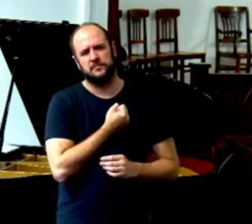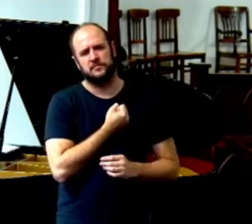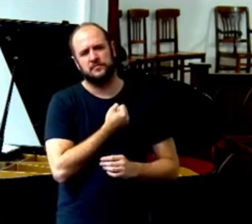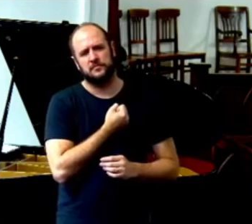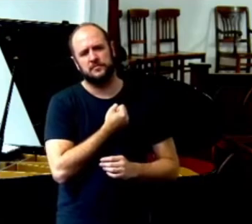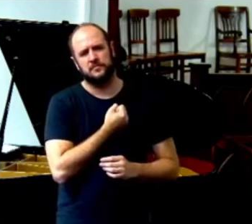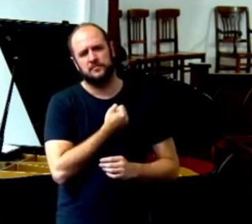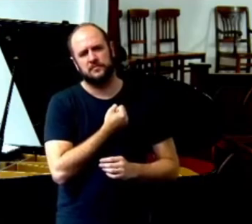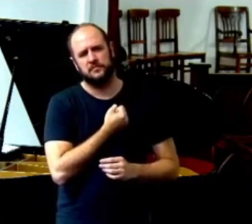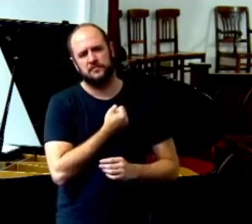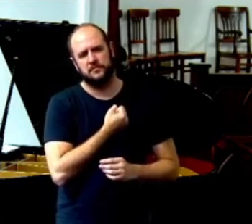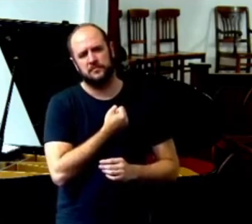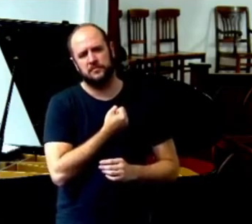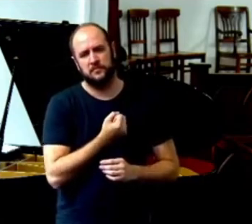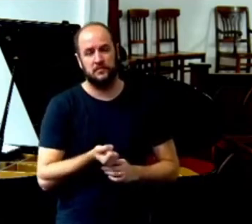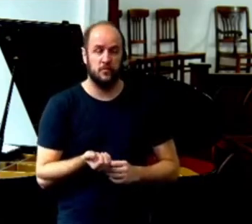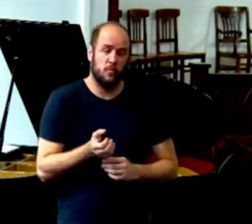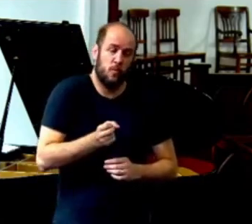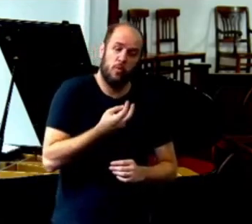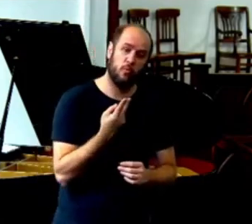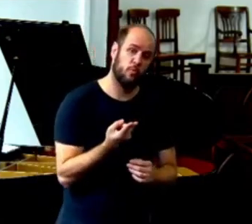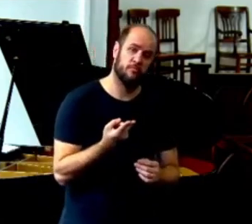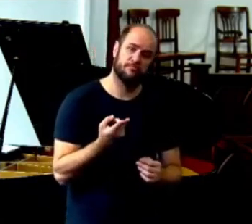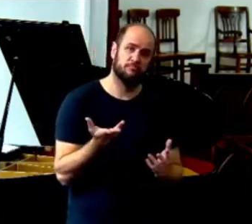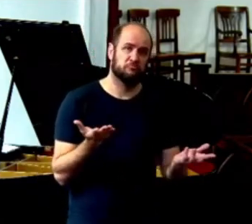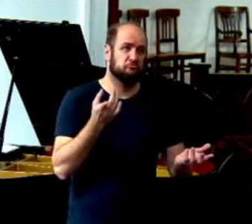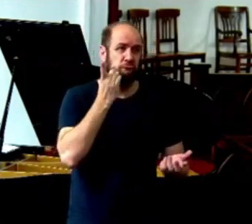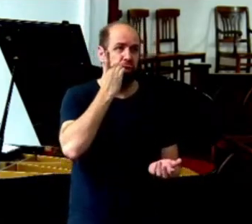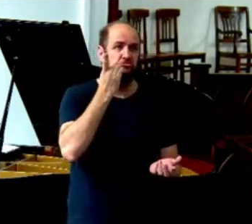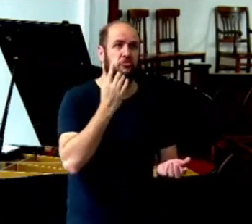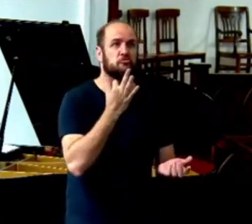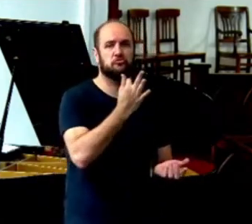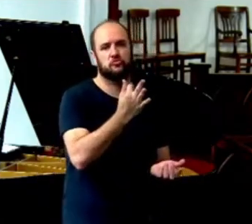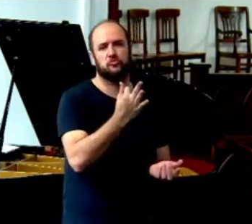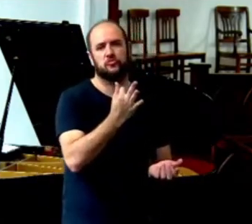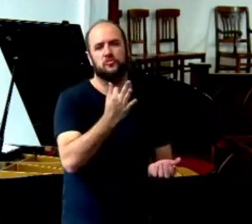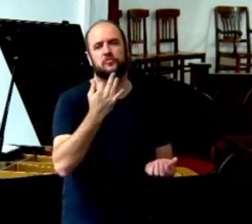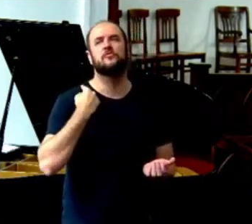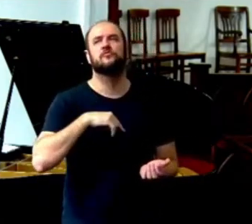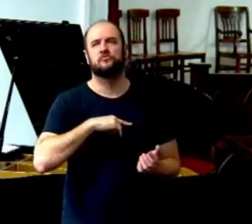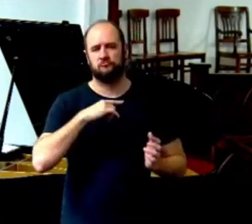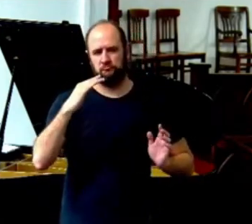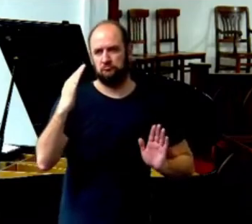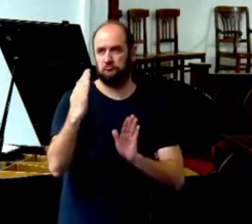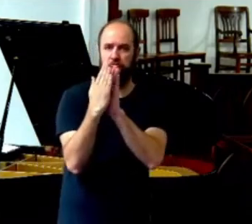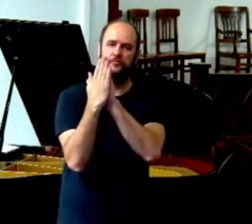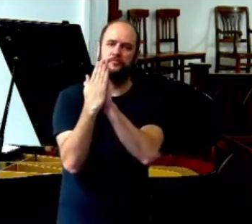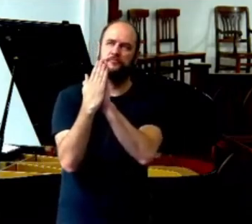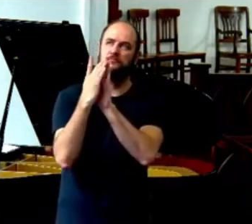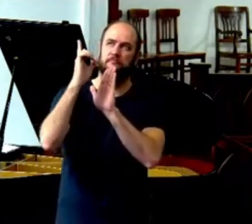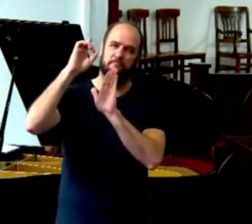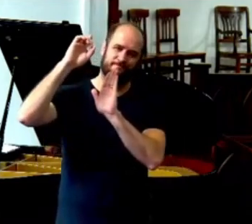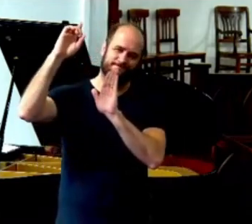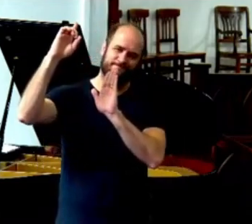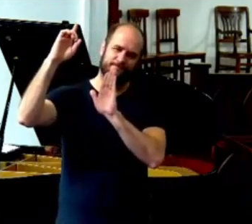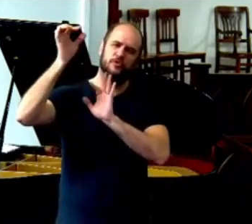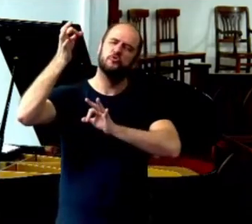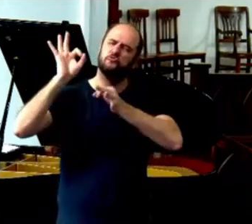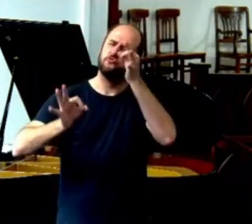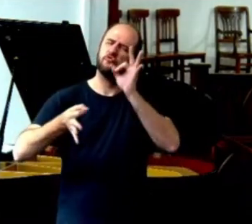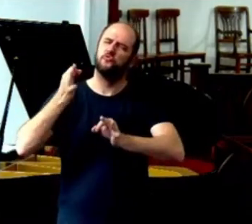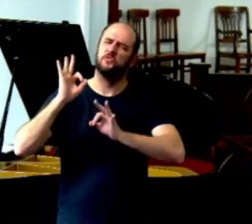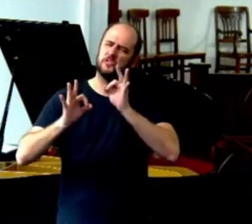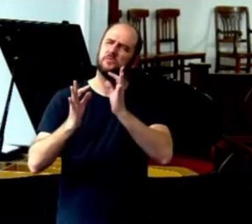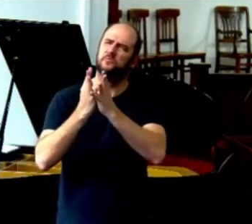Se não, mais cedo ou mais tarde, nos depararemos com um grande juiz.